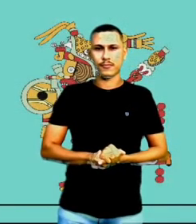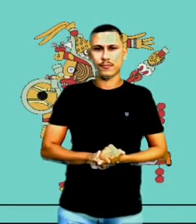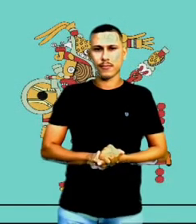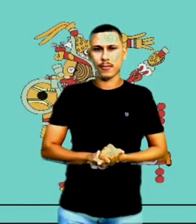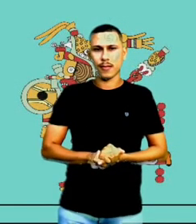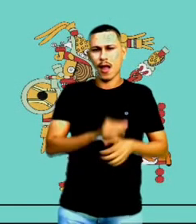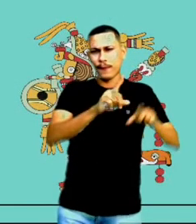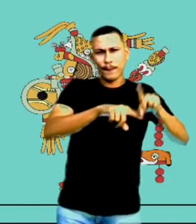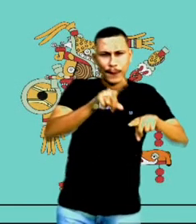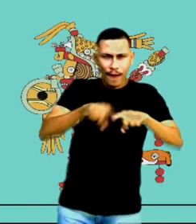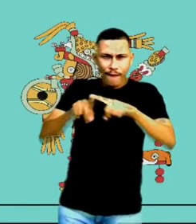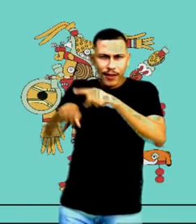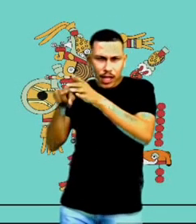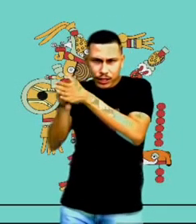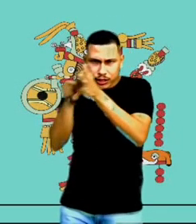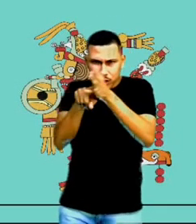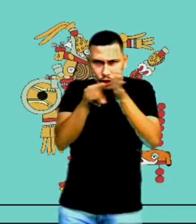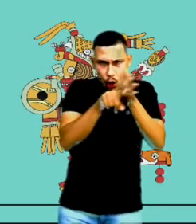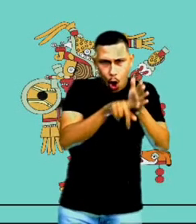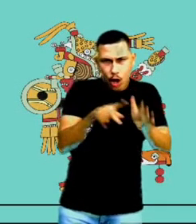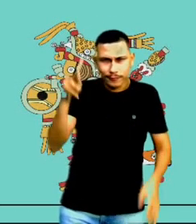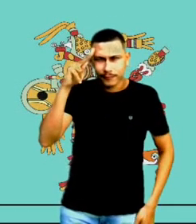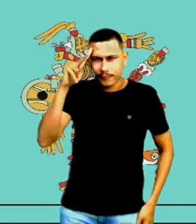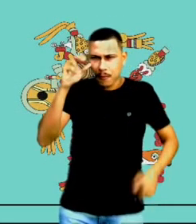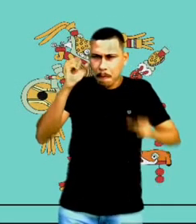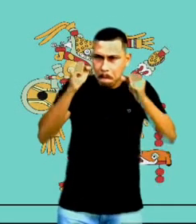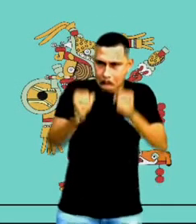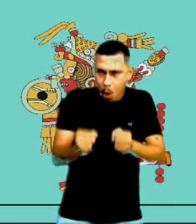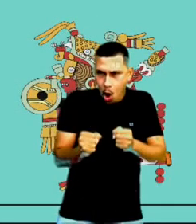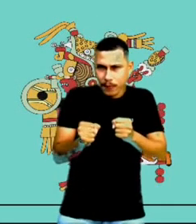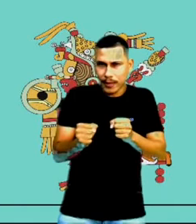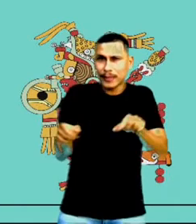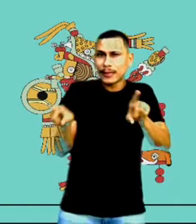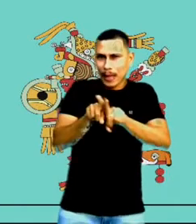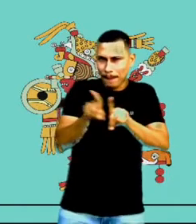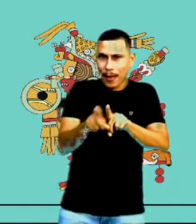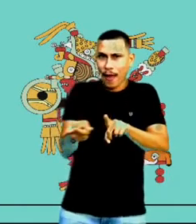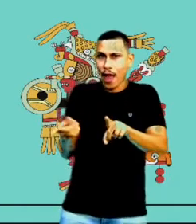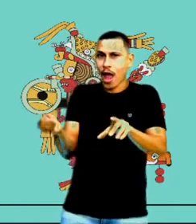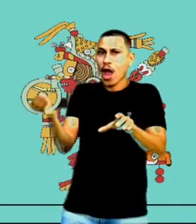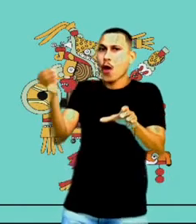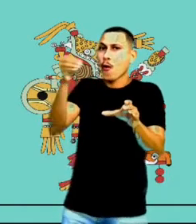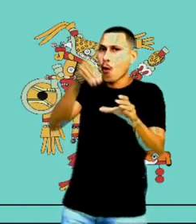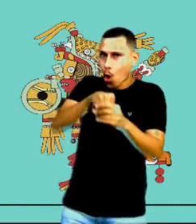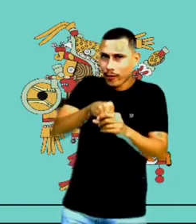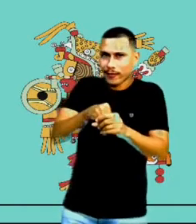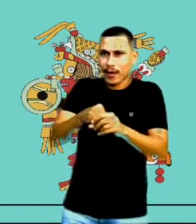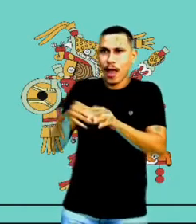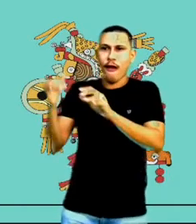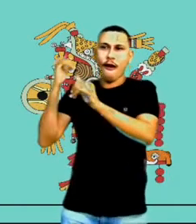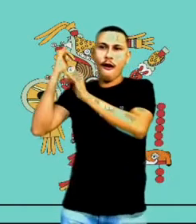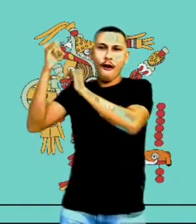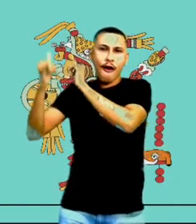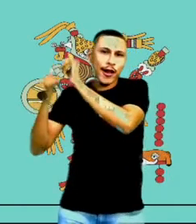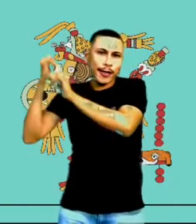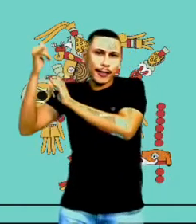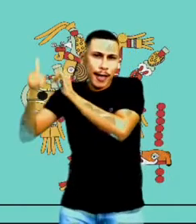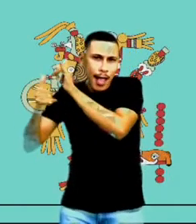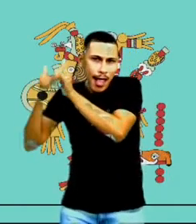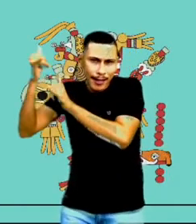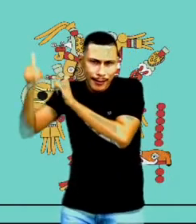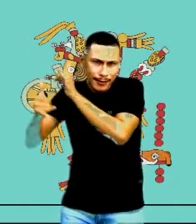histórica, podemos incluir as lendas e mitos que foram passadas